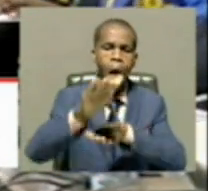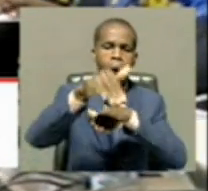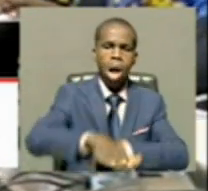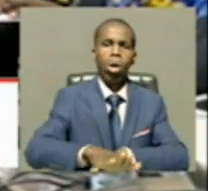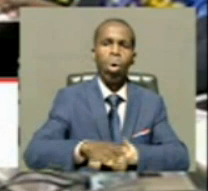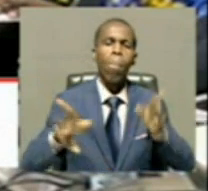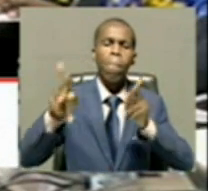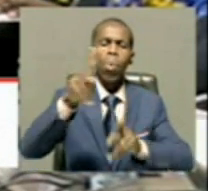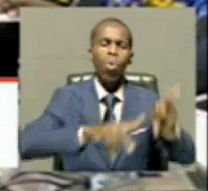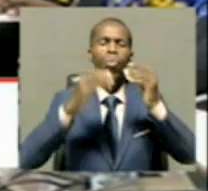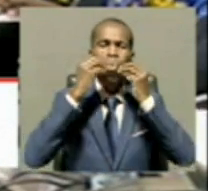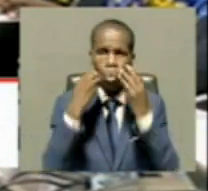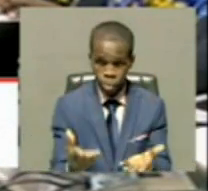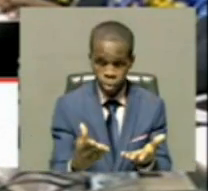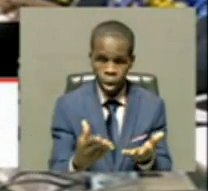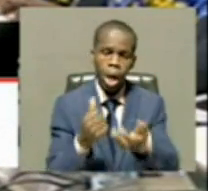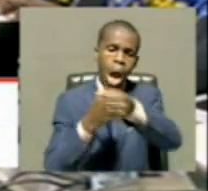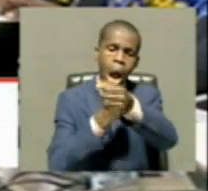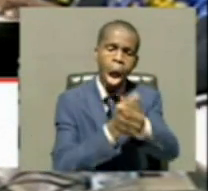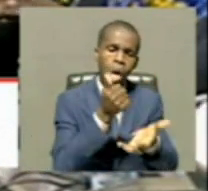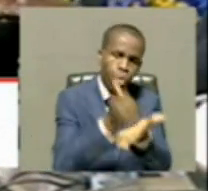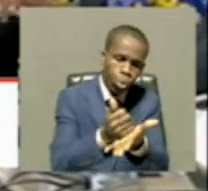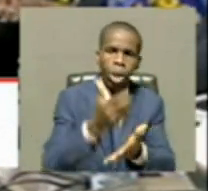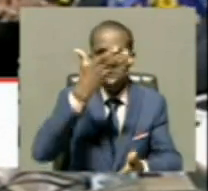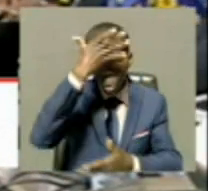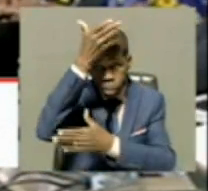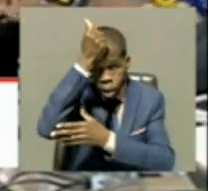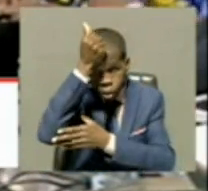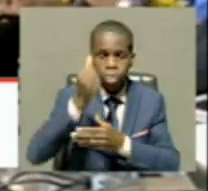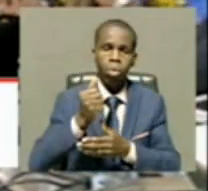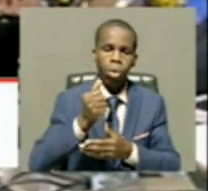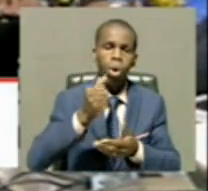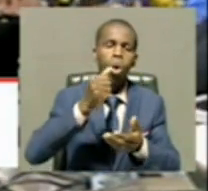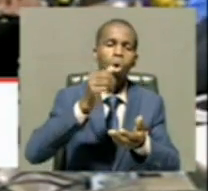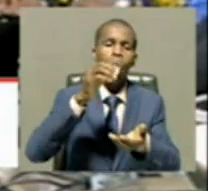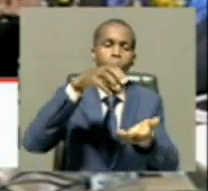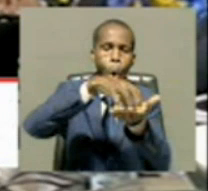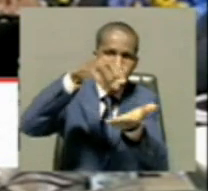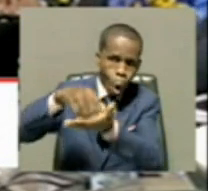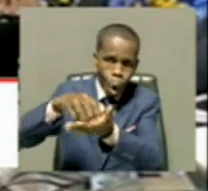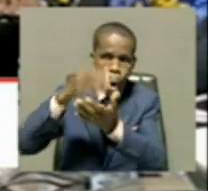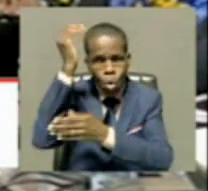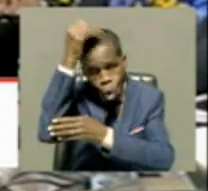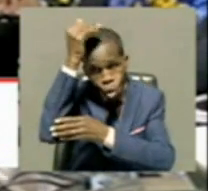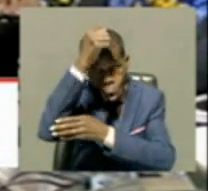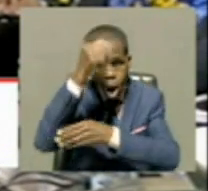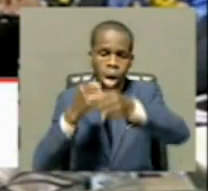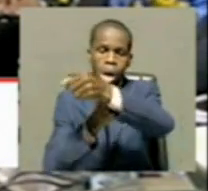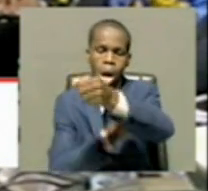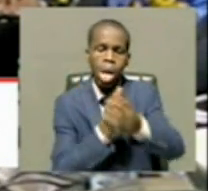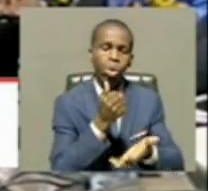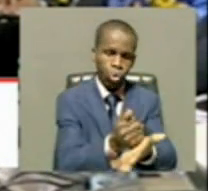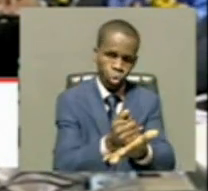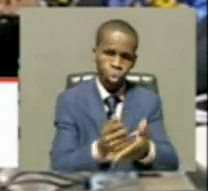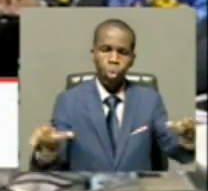na Matala, para poder bombear não só o Lubango. Se ele bombear para o Kipungo, o Lubango, aproveita para o Pacacula,